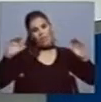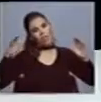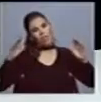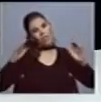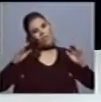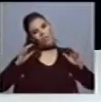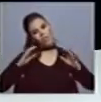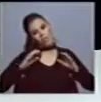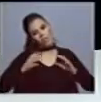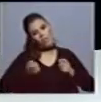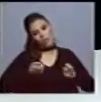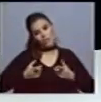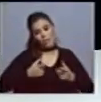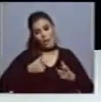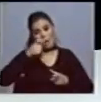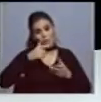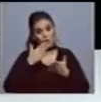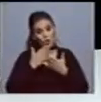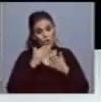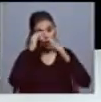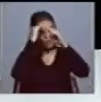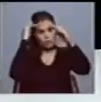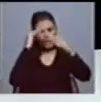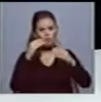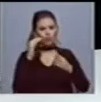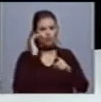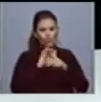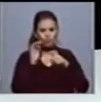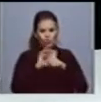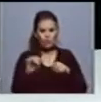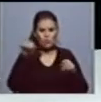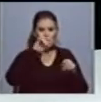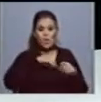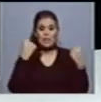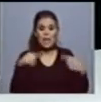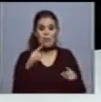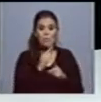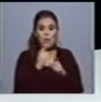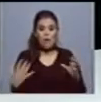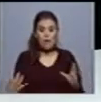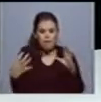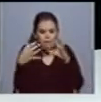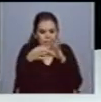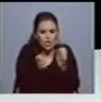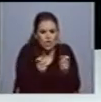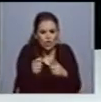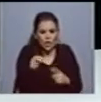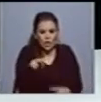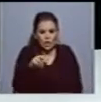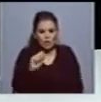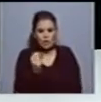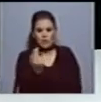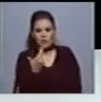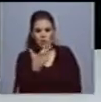estrelas. Claro que os astrónomos tiveram sorte. E porquê que tiveram sorte? Porque, apesar de tudo, esta fusão de estrelas de neutrões deu-se numa